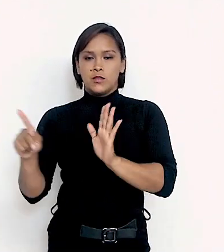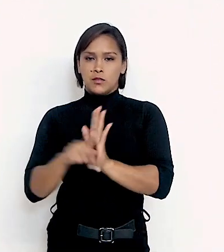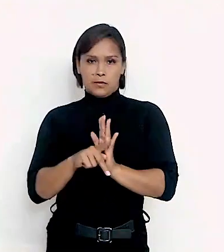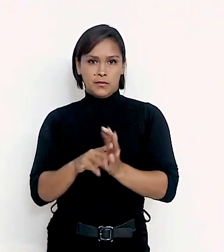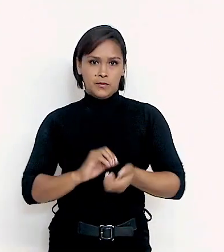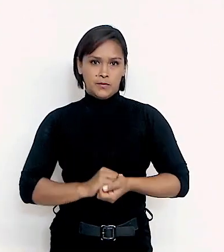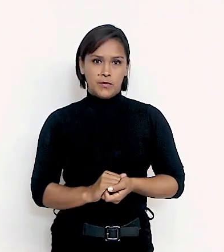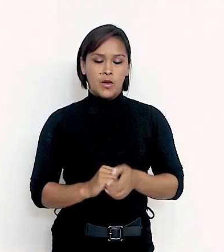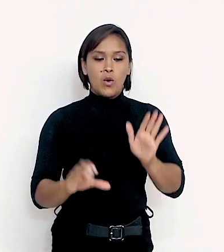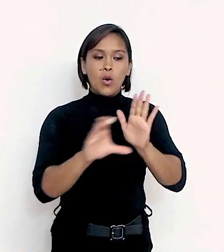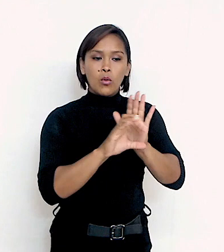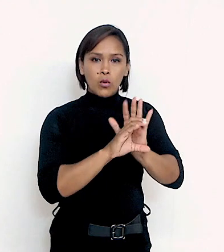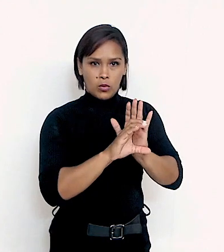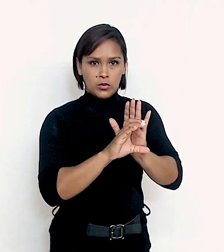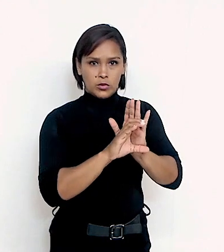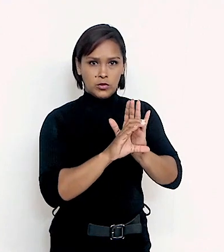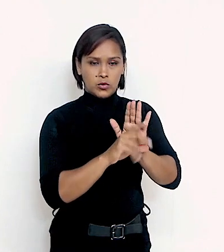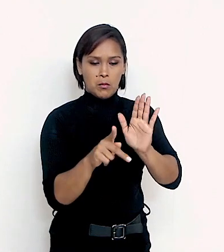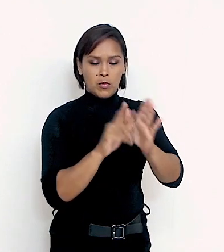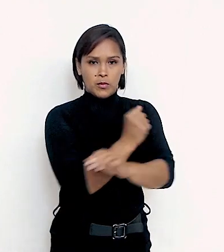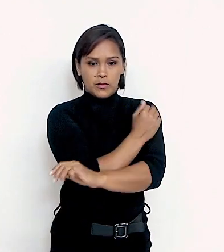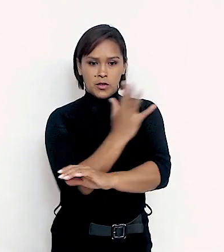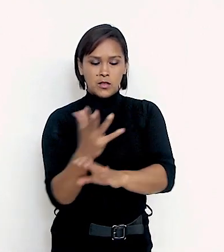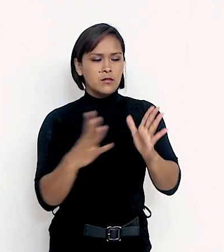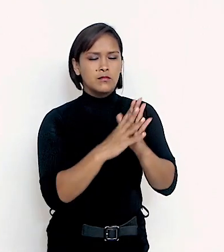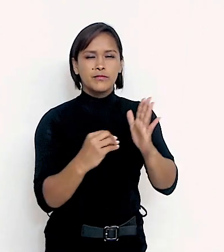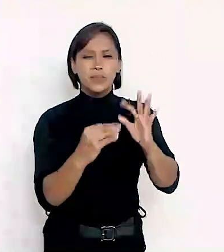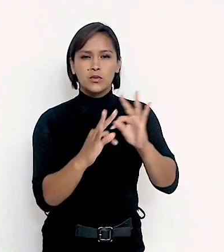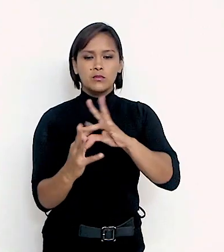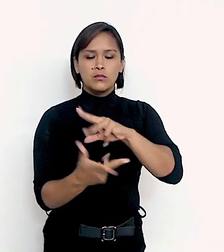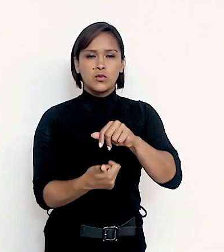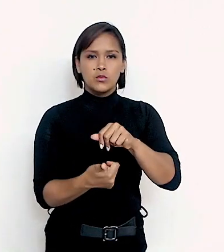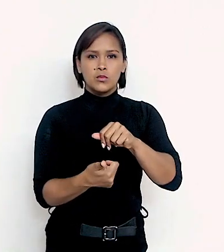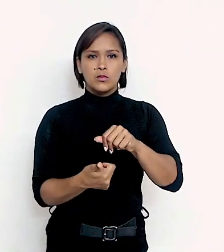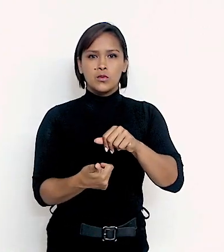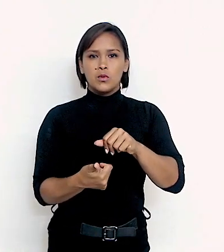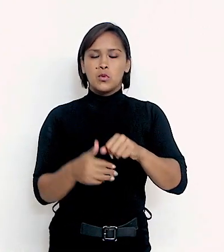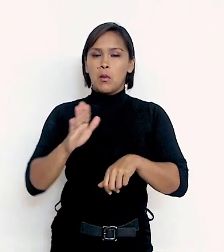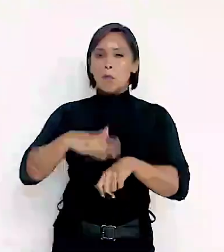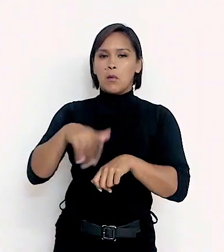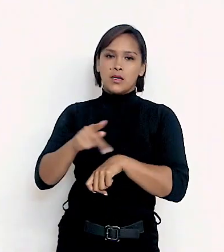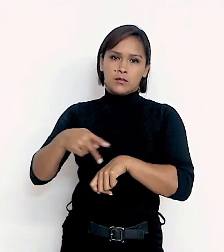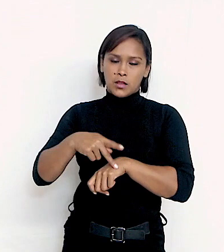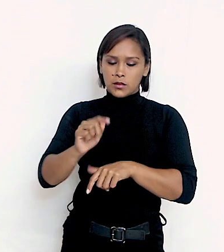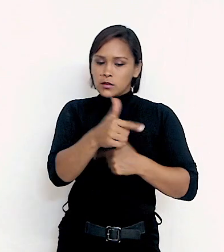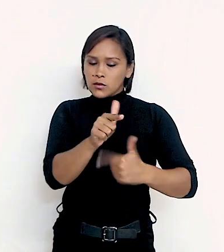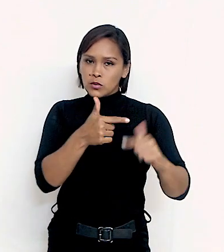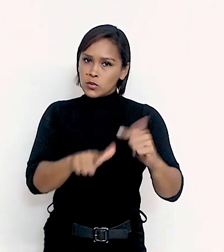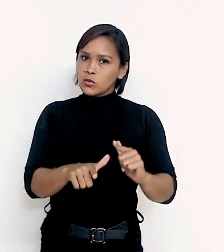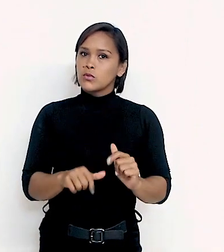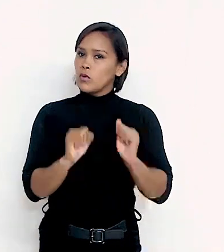Código Florestal fosse adotado por outros